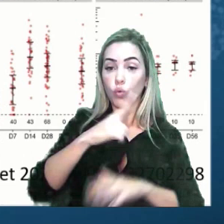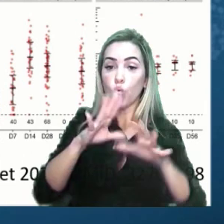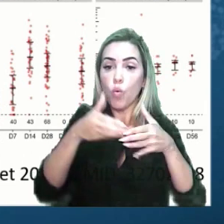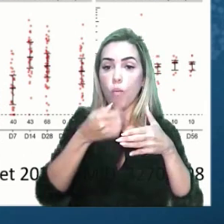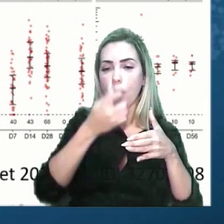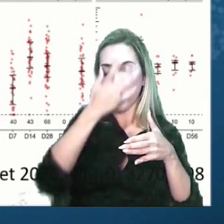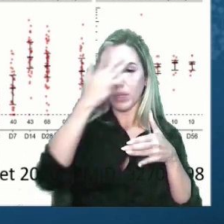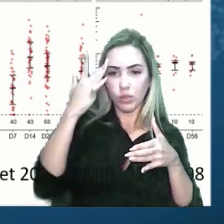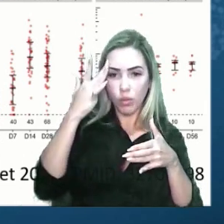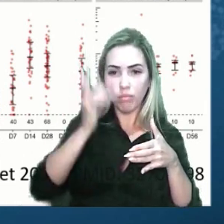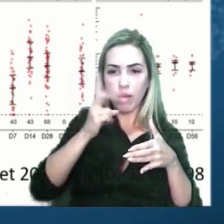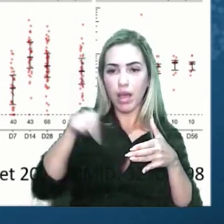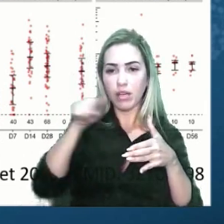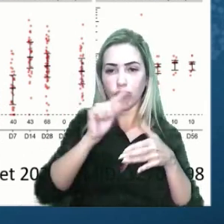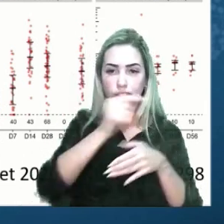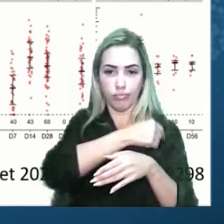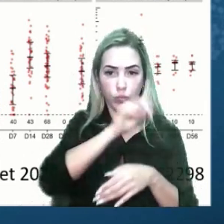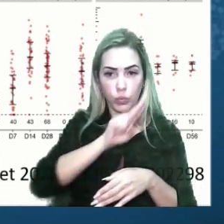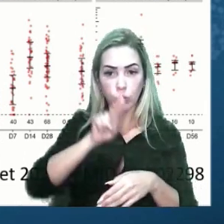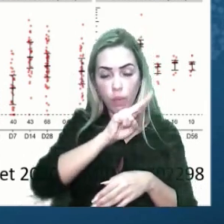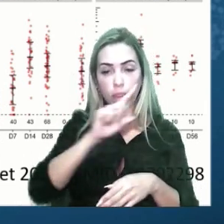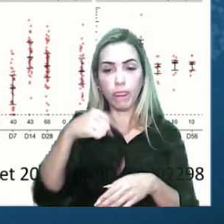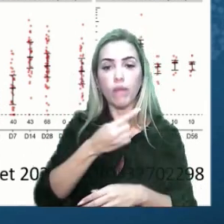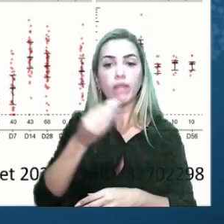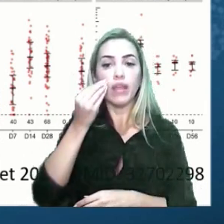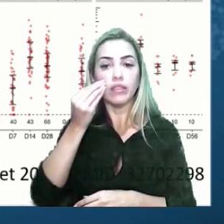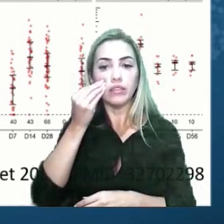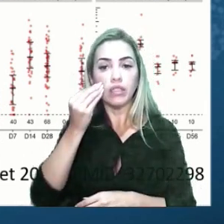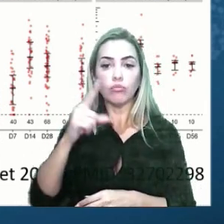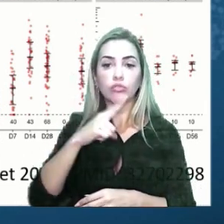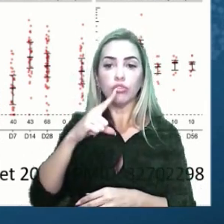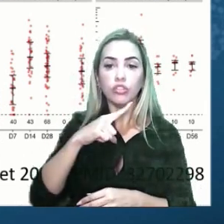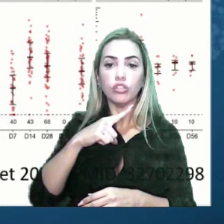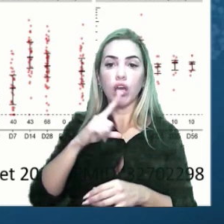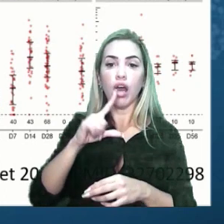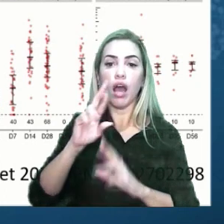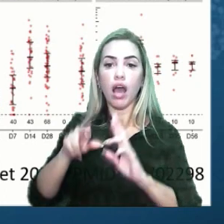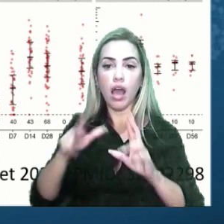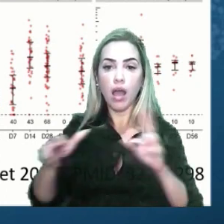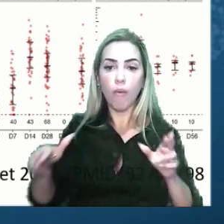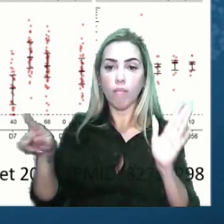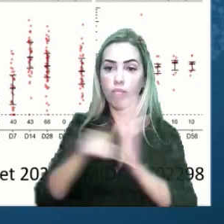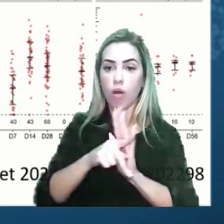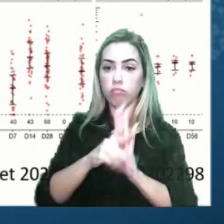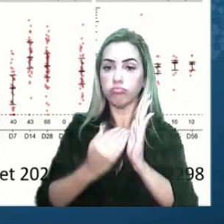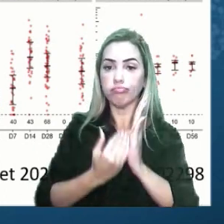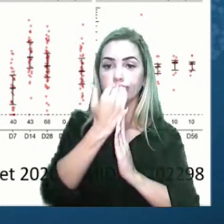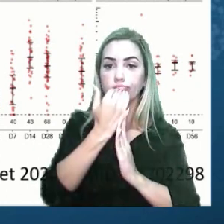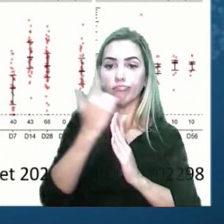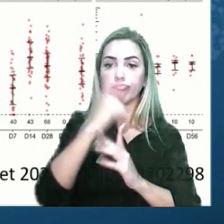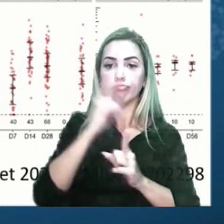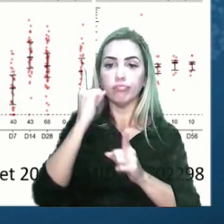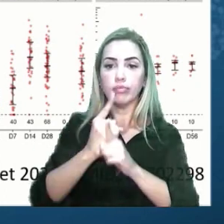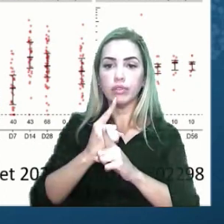pequeno em quem a gente aplicou a vacina e a gente testou se a gente tinha uma resposta imunológica alta. E até